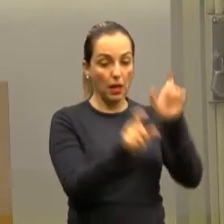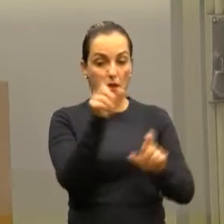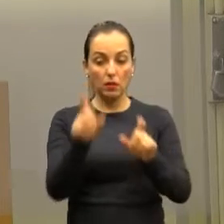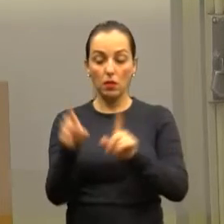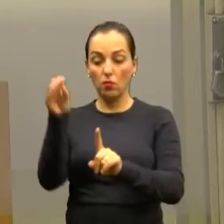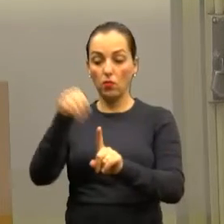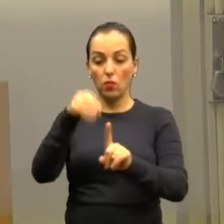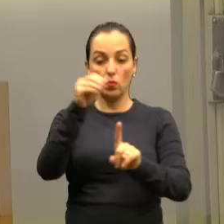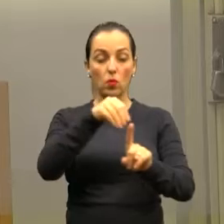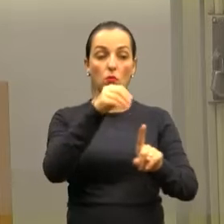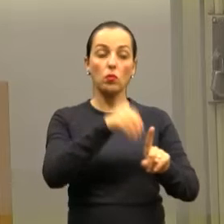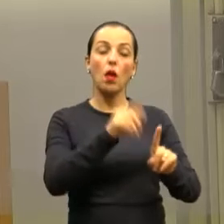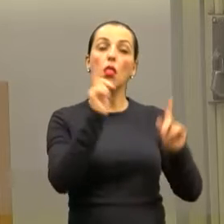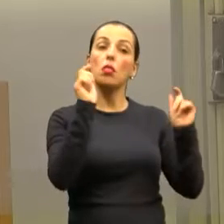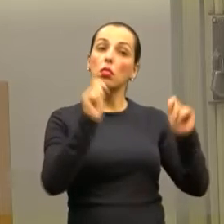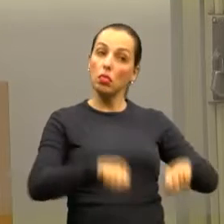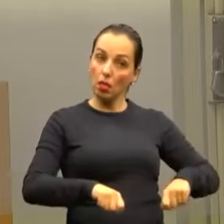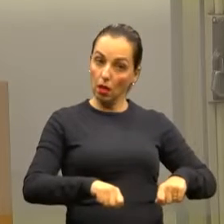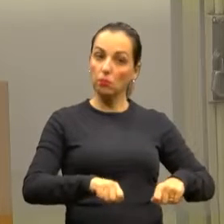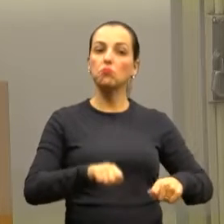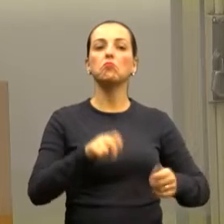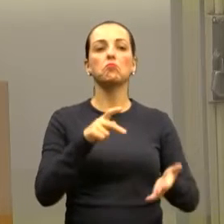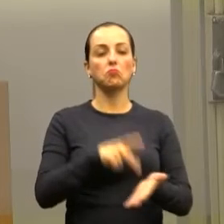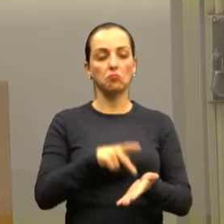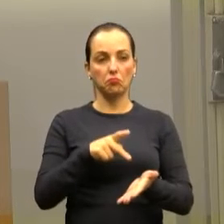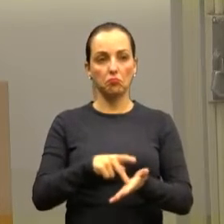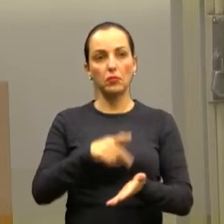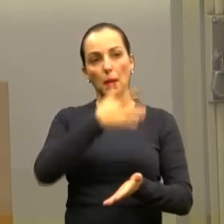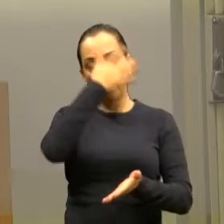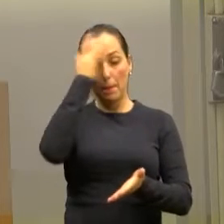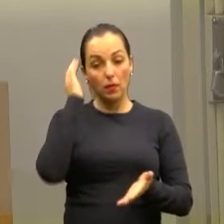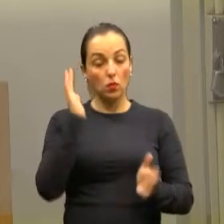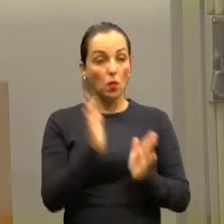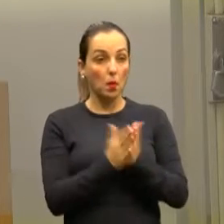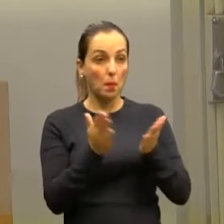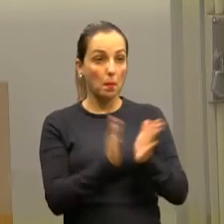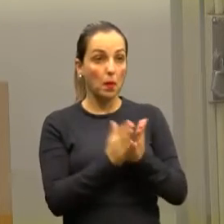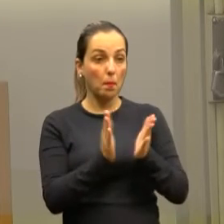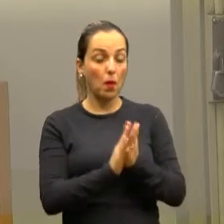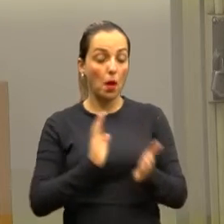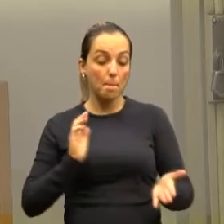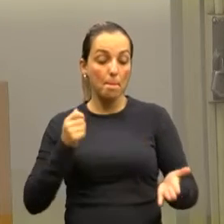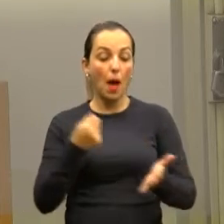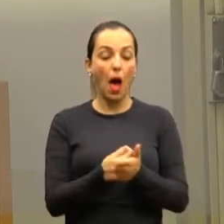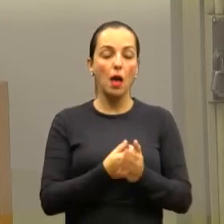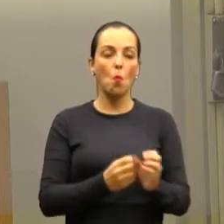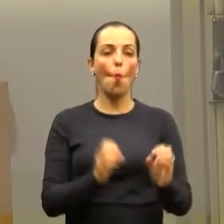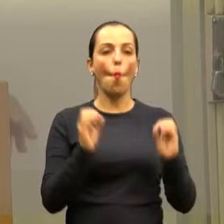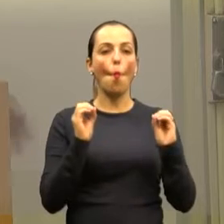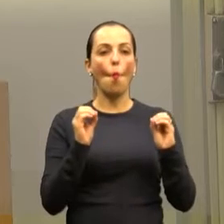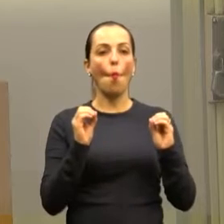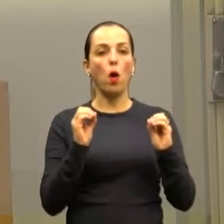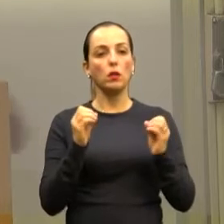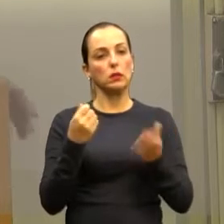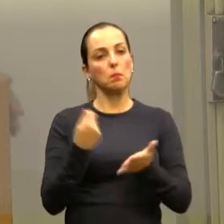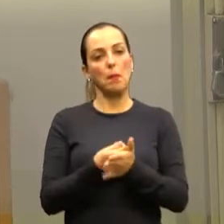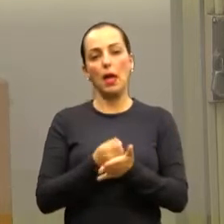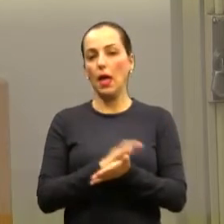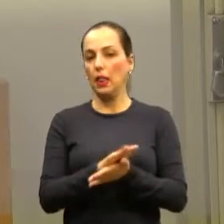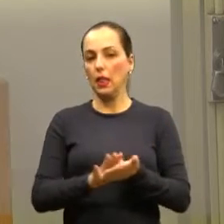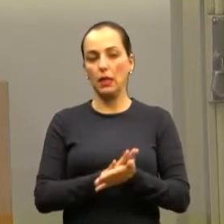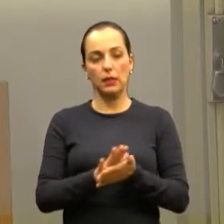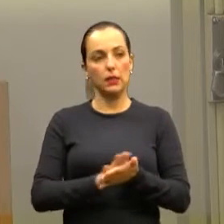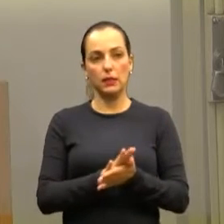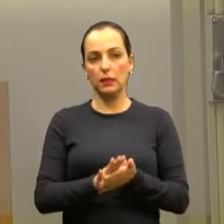bem colocado isso a gravidez é que são os pobres né com isenção de pagamento é e